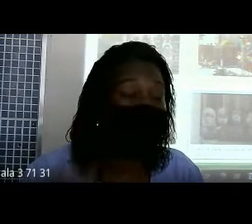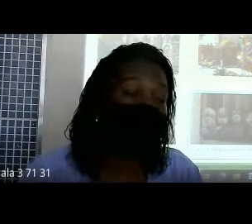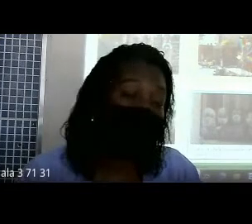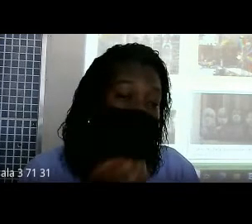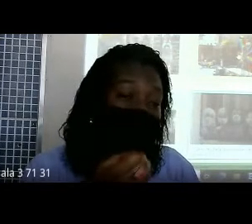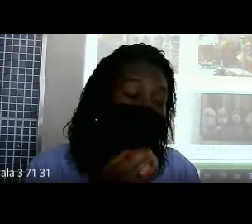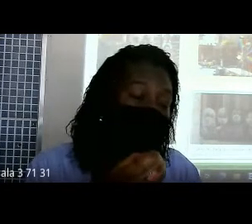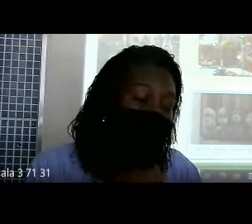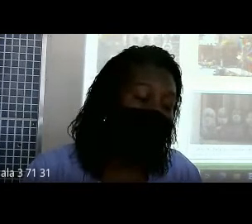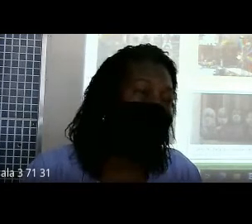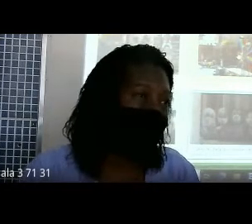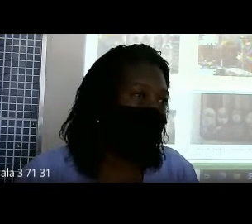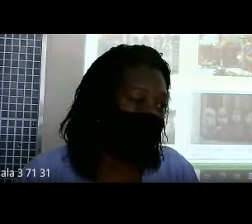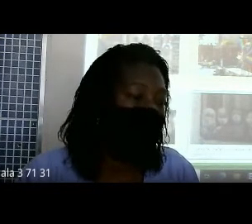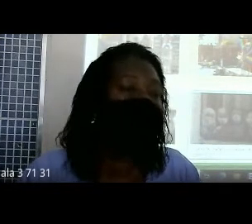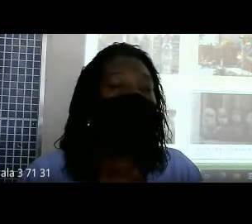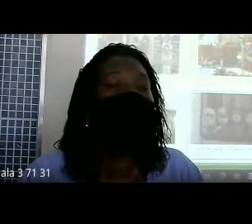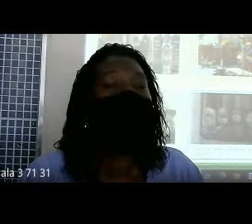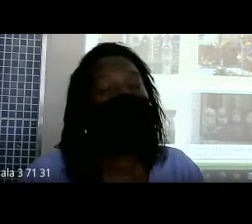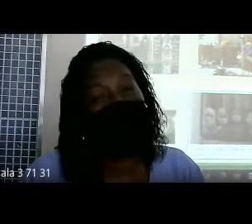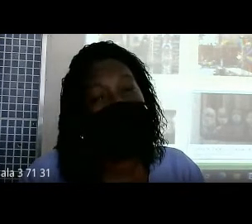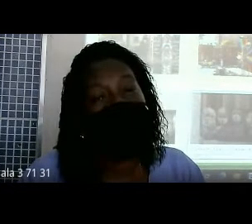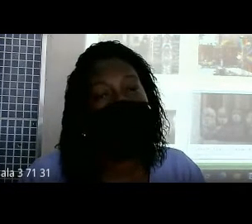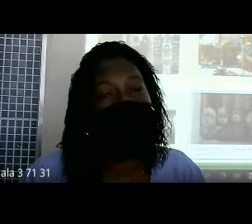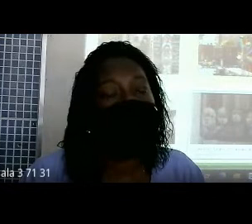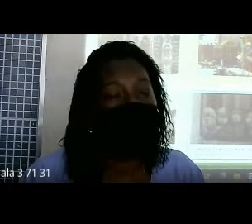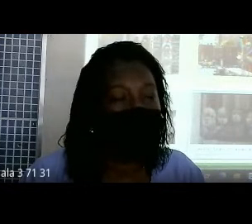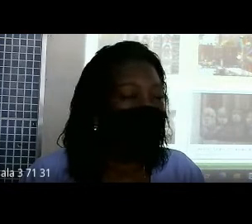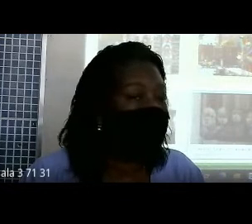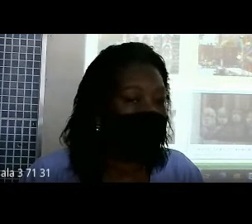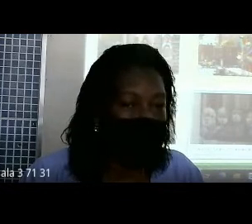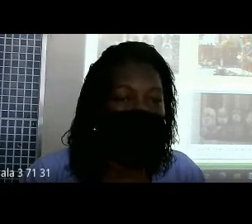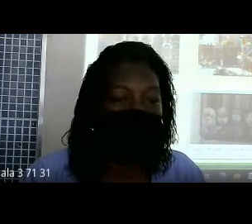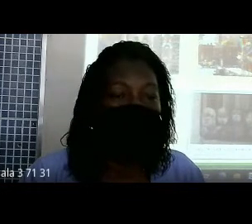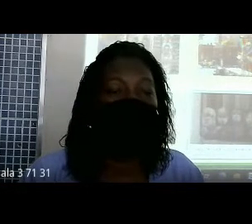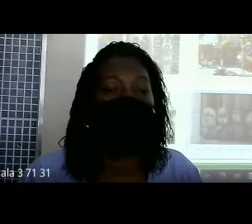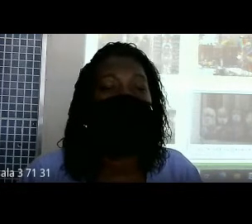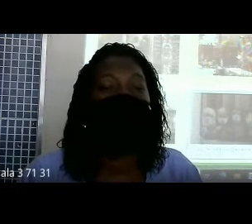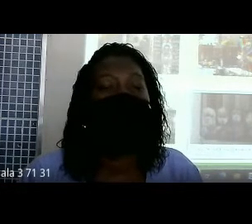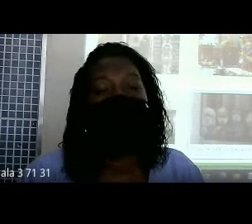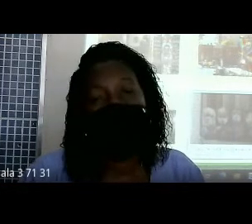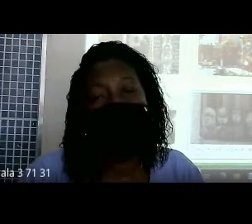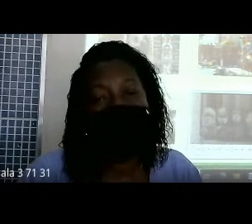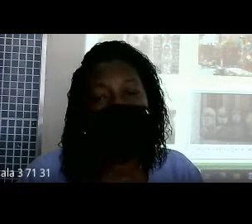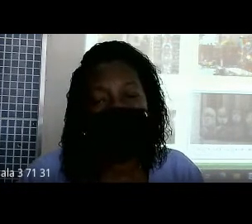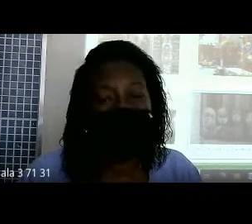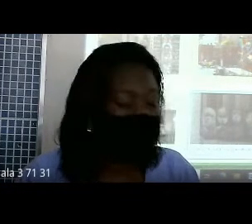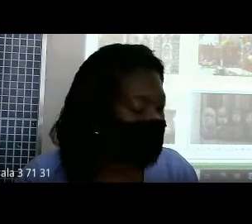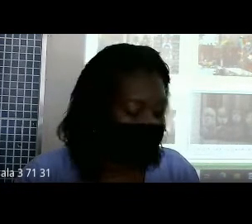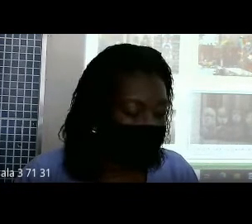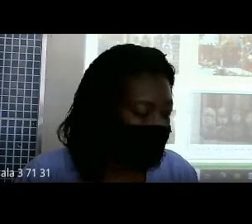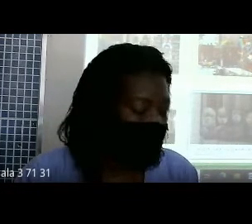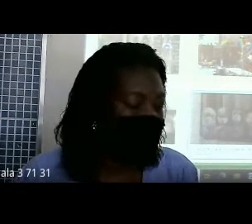brasileiro, ele era pichador e agora ele é grafiteiro. Já foi preso e tudo, né? E agora ele é